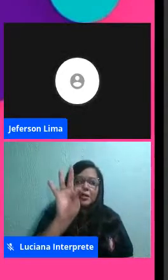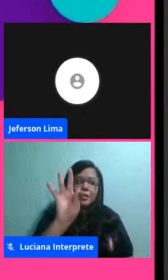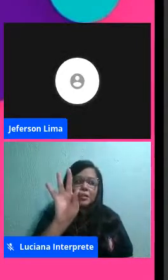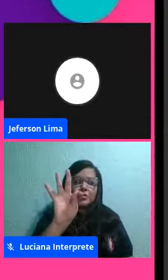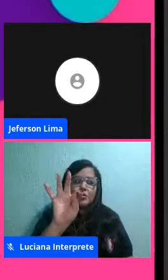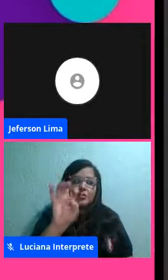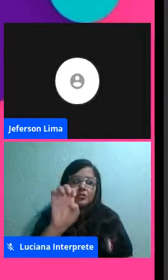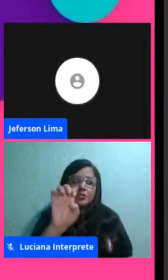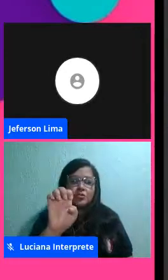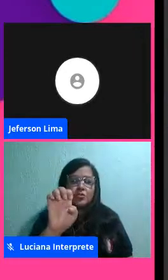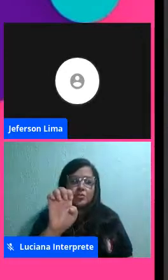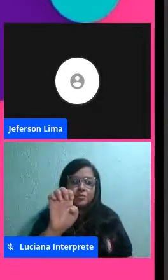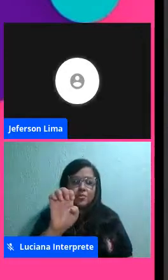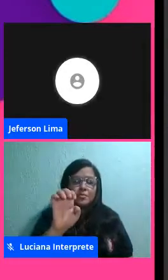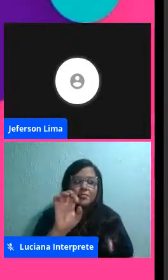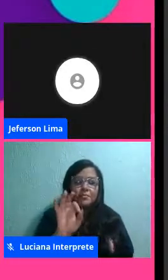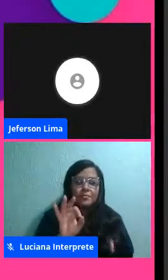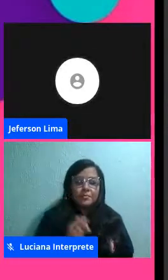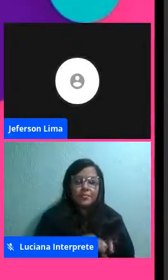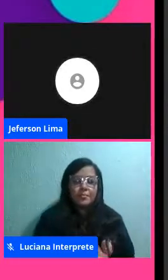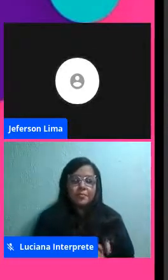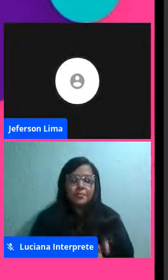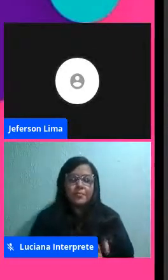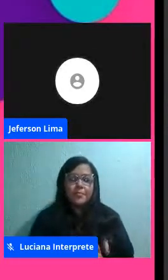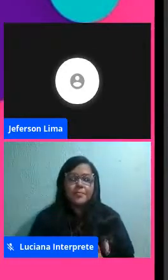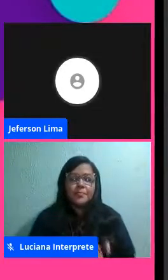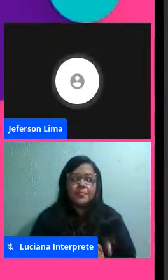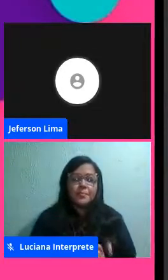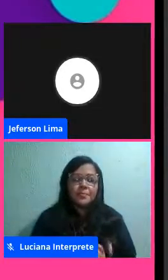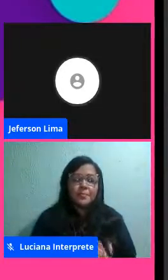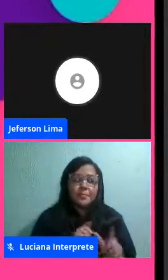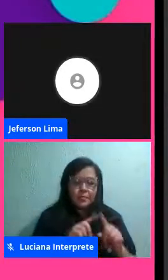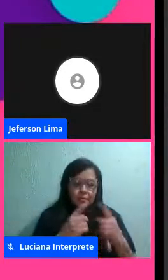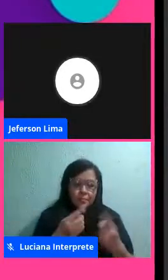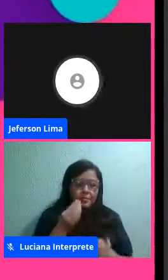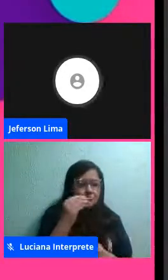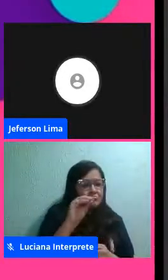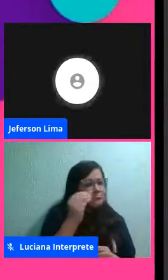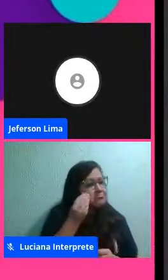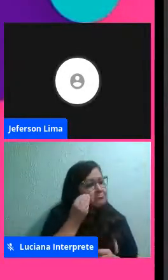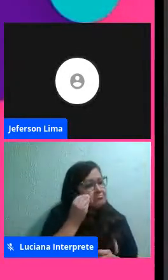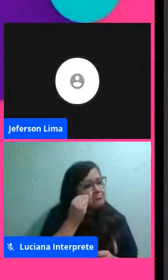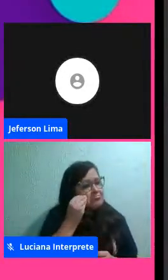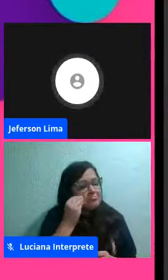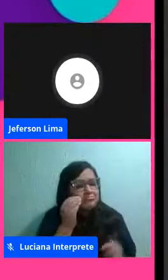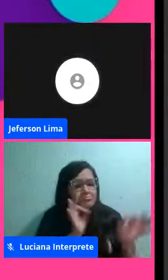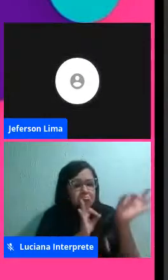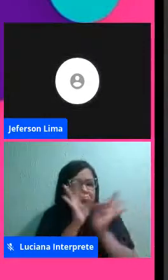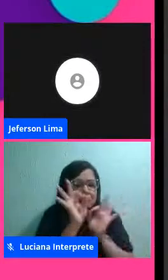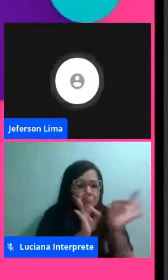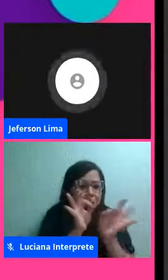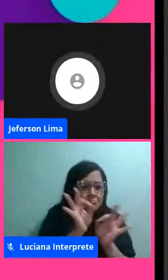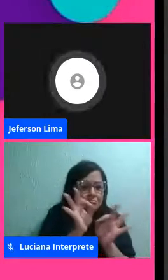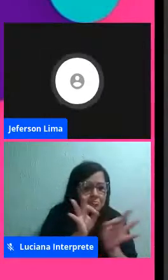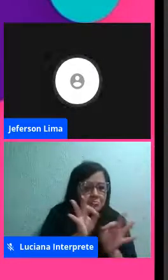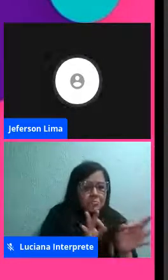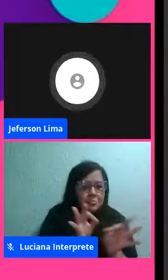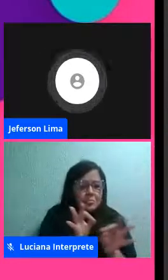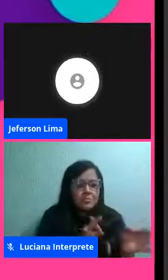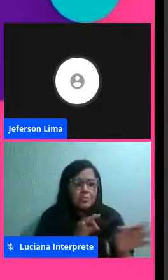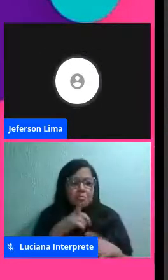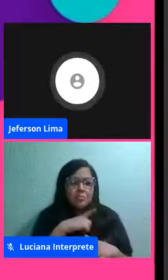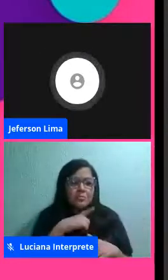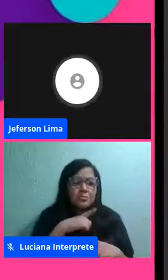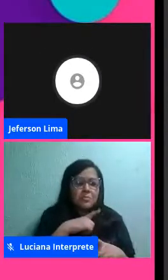Nem vou botar charge aqui, não tem que botar os charge aqui. Vou botar aqui, pode ser temperatura, certo? Temperatura é